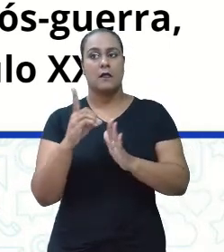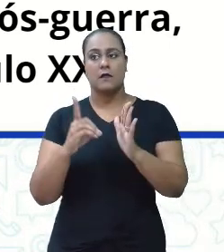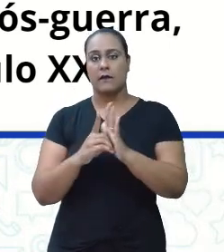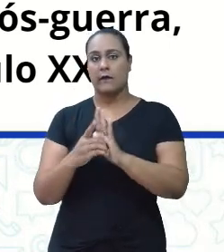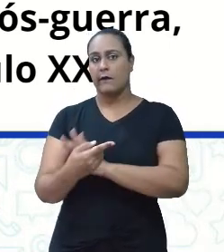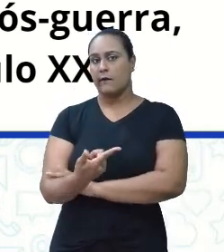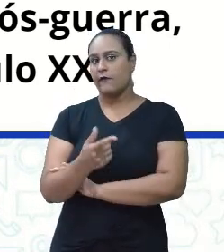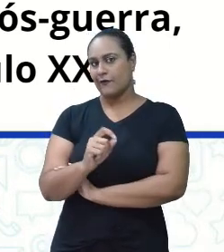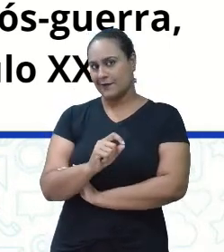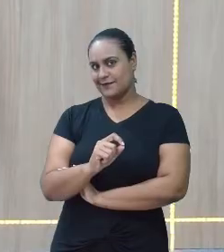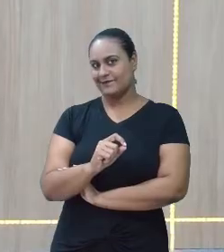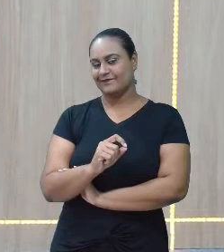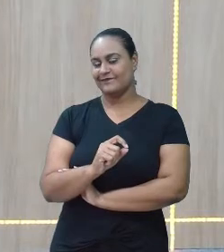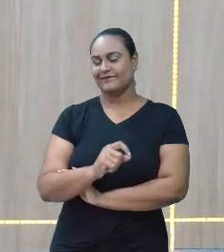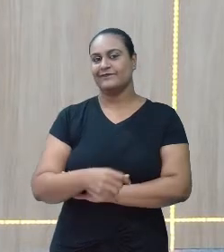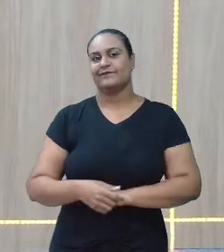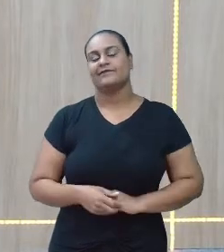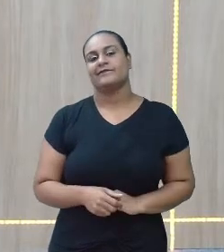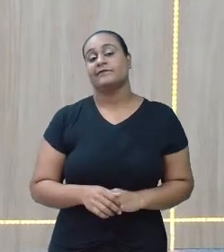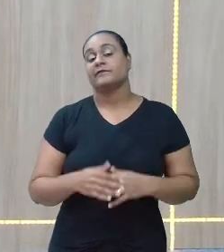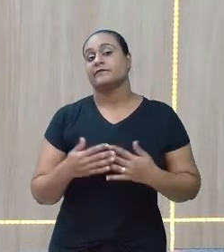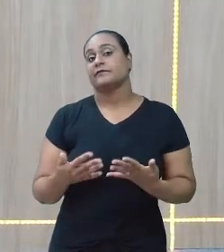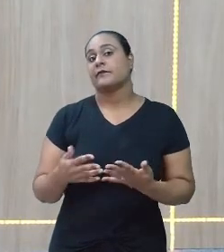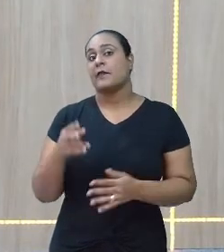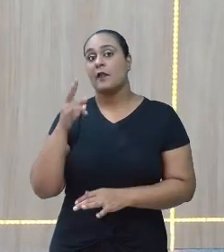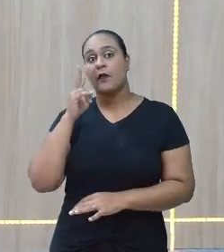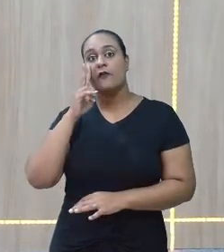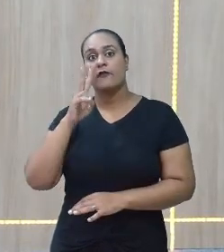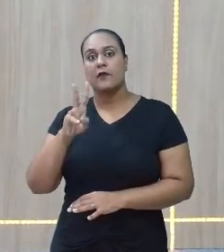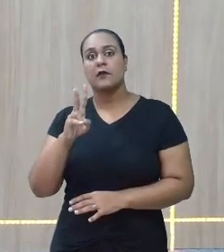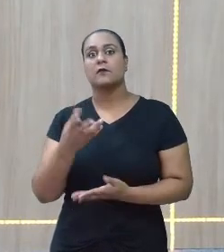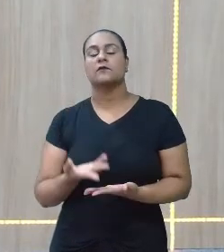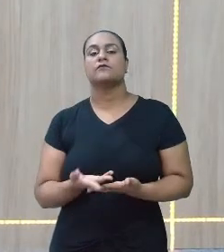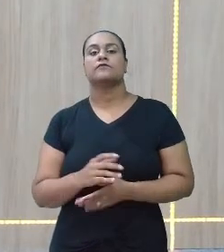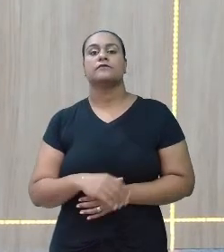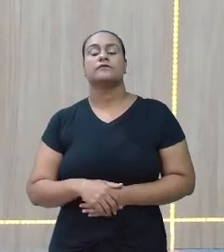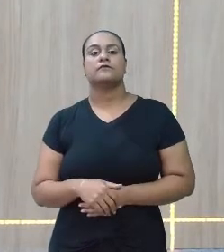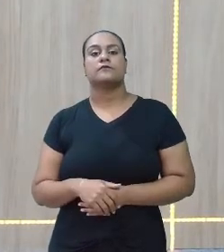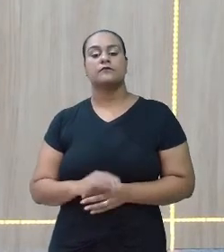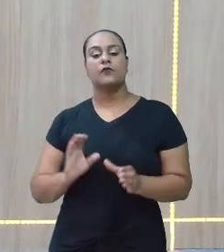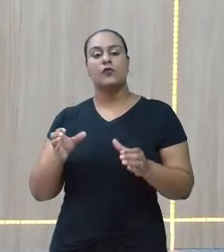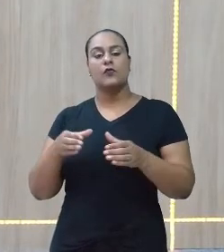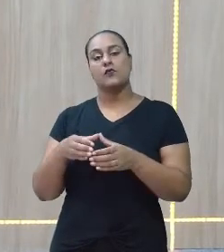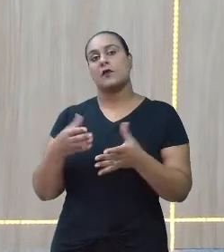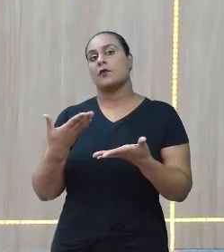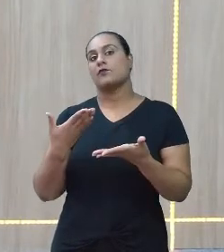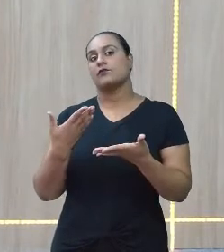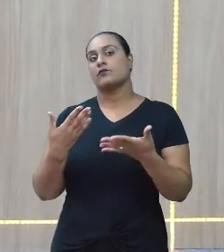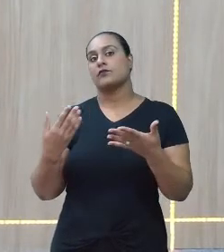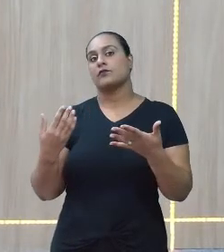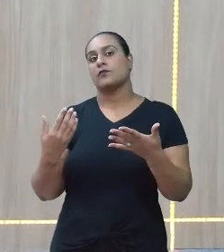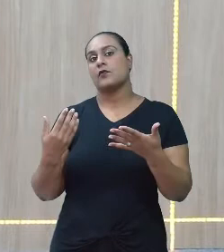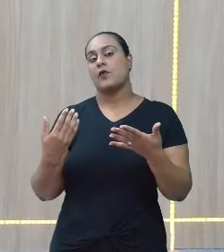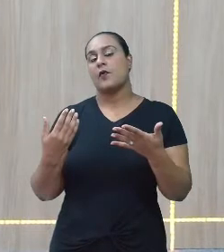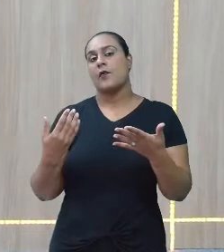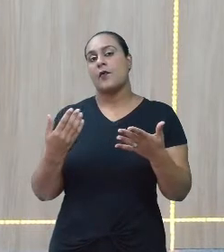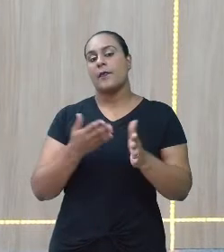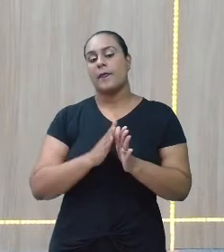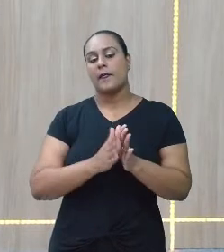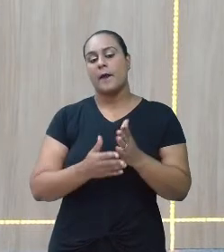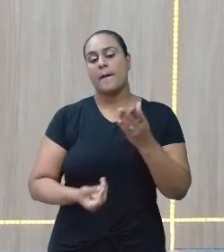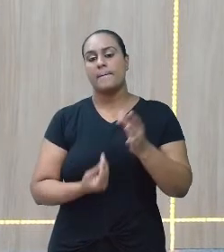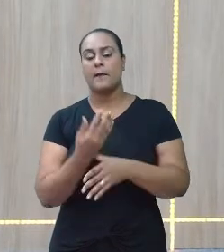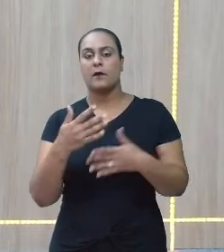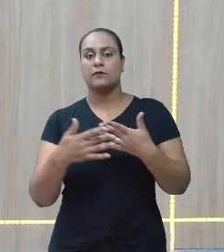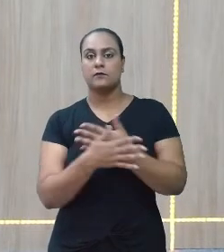século XX. Então, vocês viram muito bem lá no conceito de urbanização, se vocês voltarem, né? Nós vamos ter o quê? A